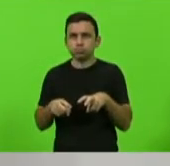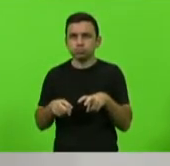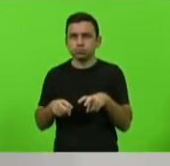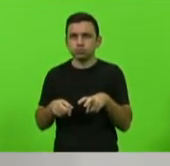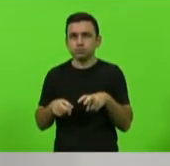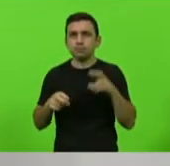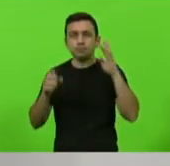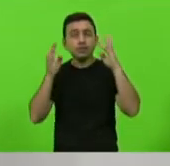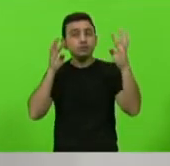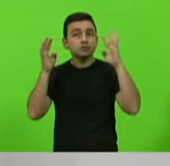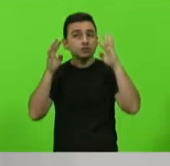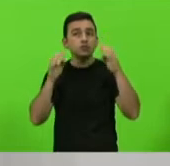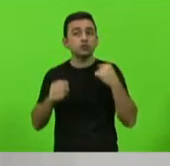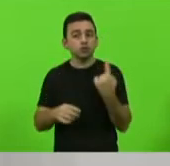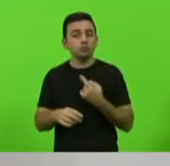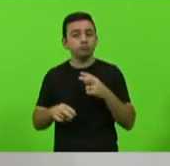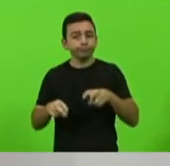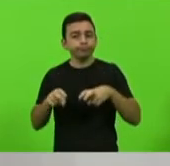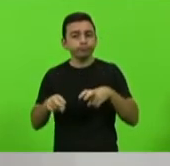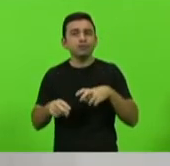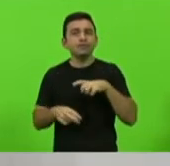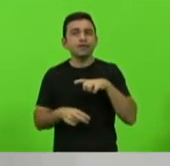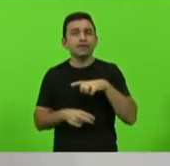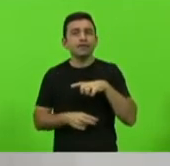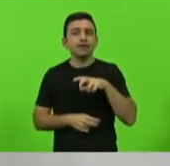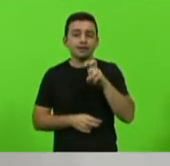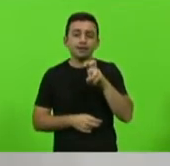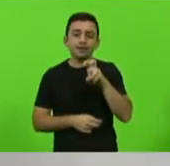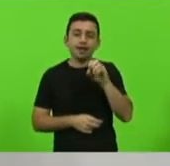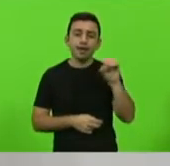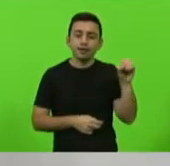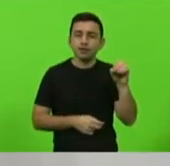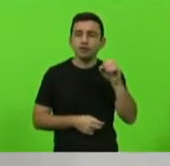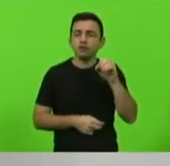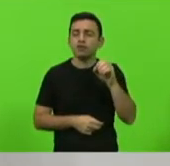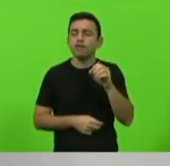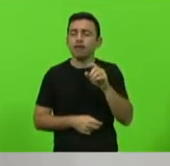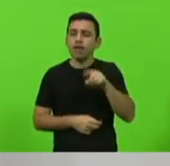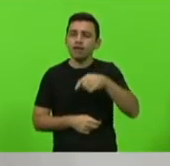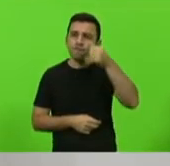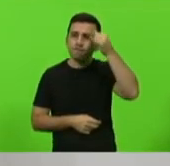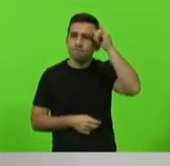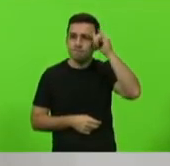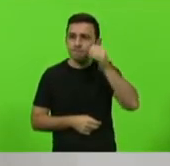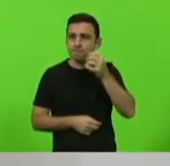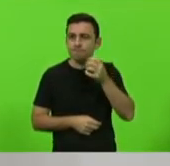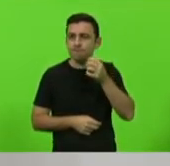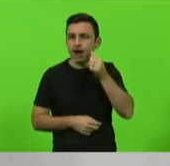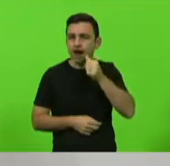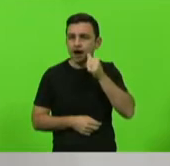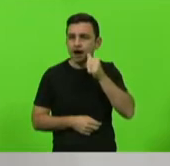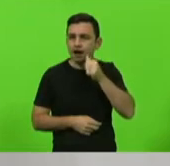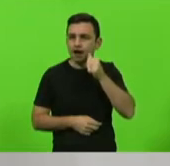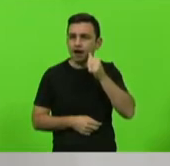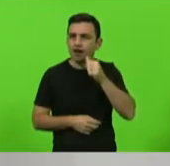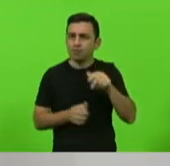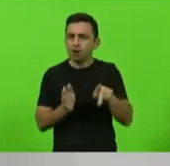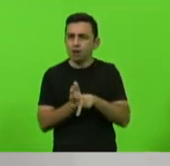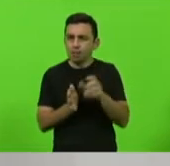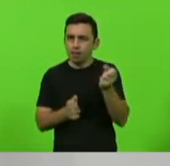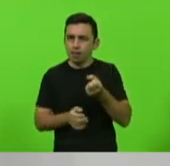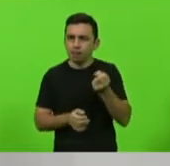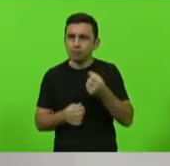imagina aí, nós somos produtores com 500 vacas de leite. E essas vacas precisam, em média,